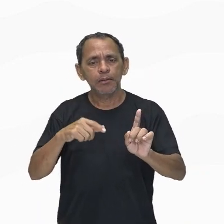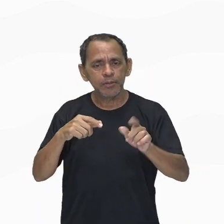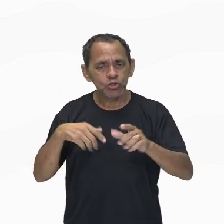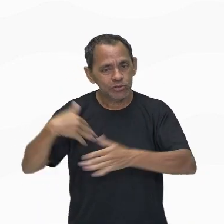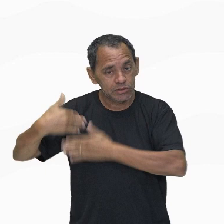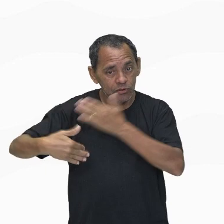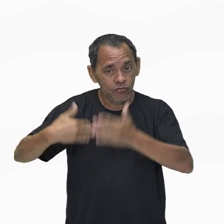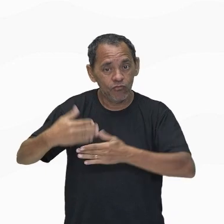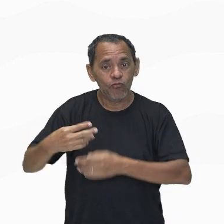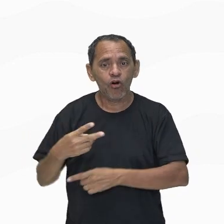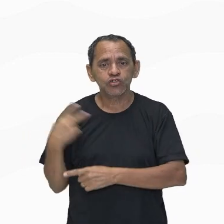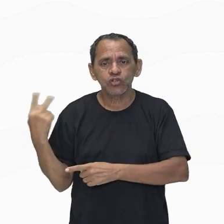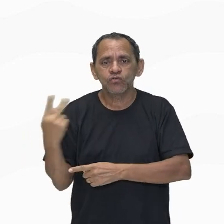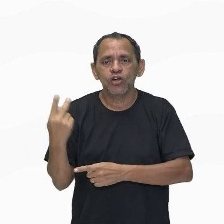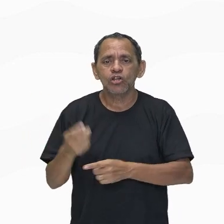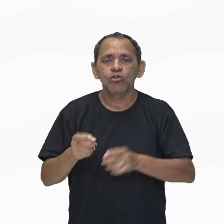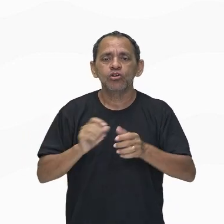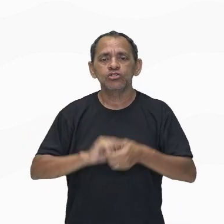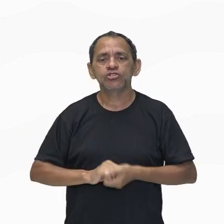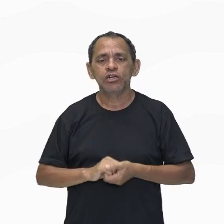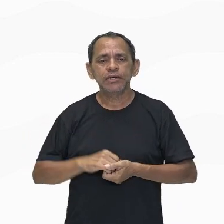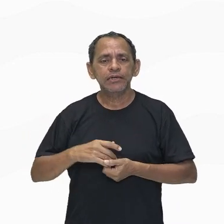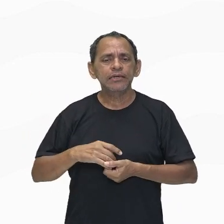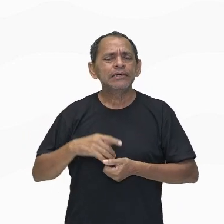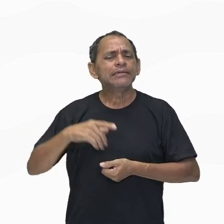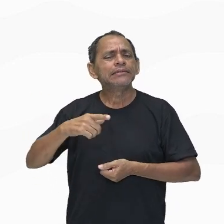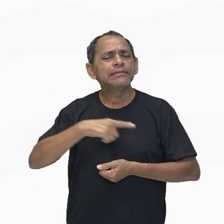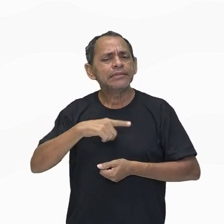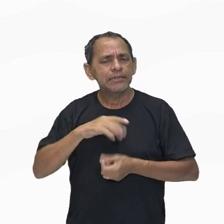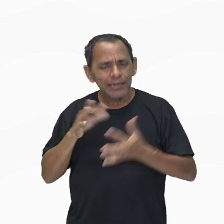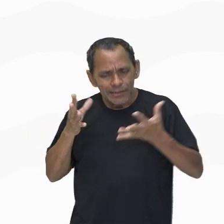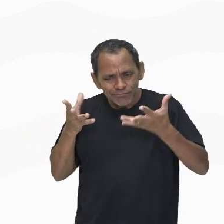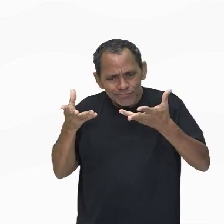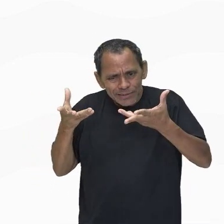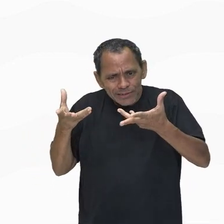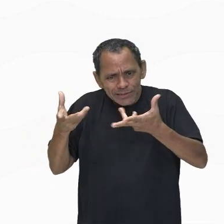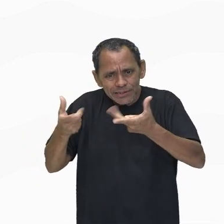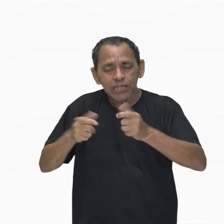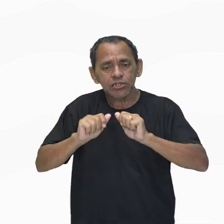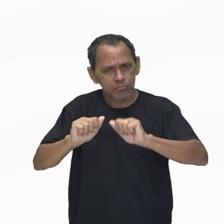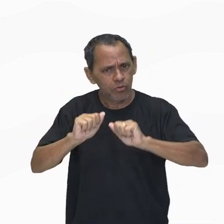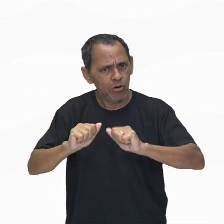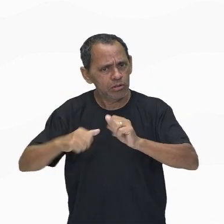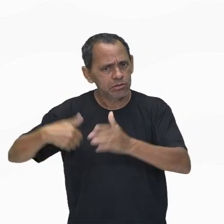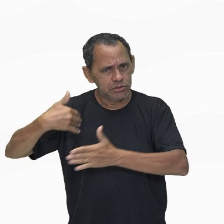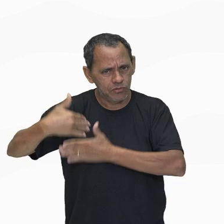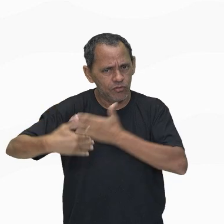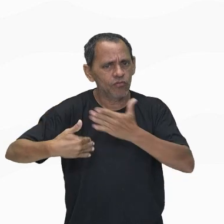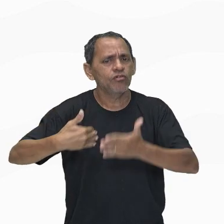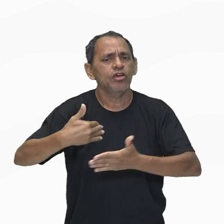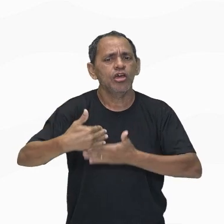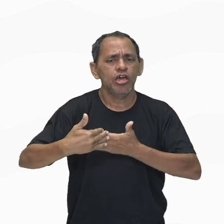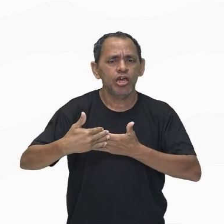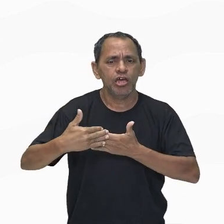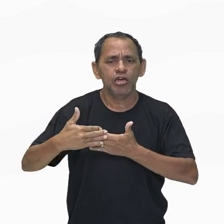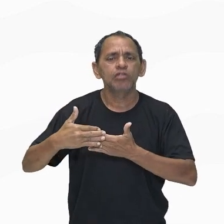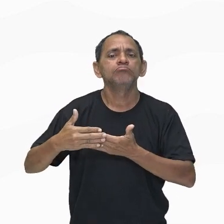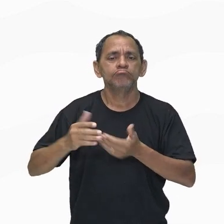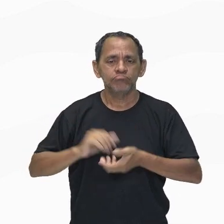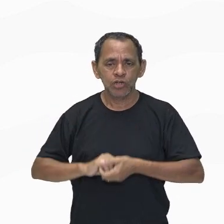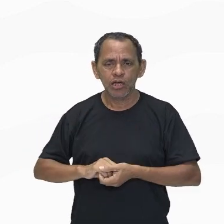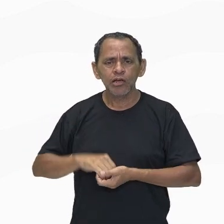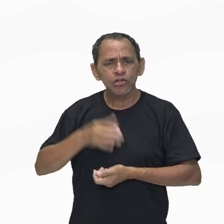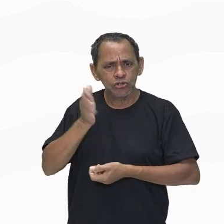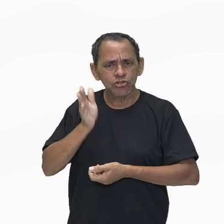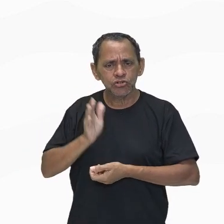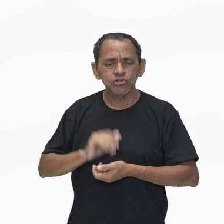estamos falando de habilidades que nós podemos desenvolver, traços, da nossa personalidade